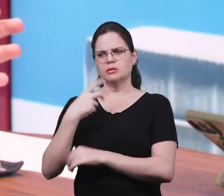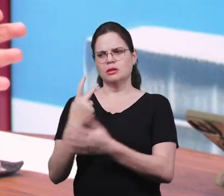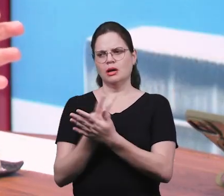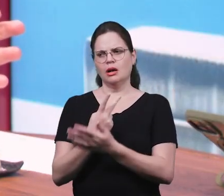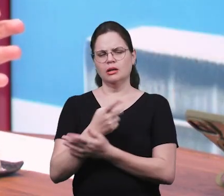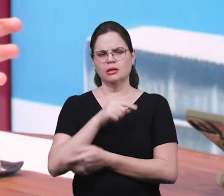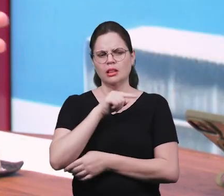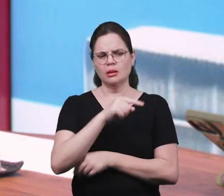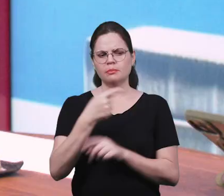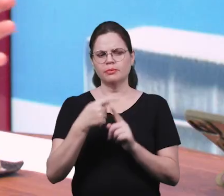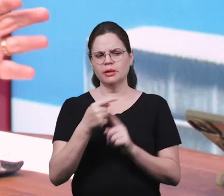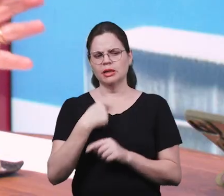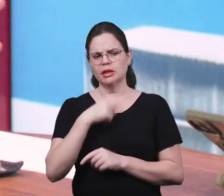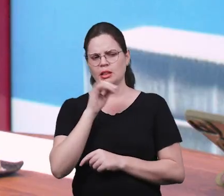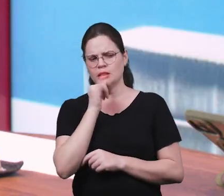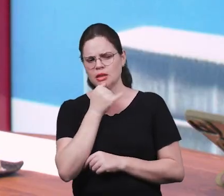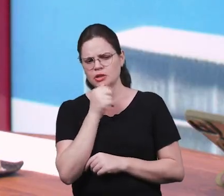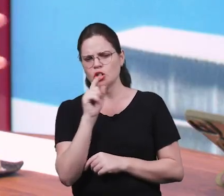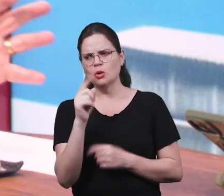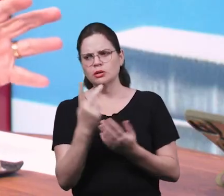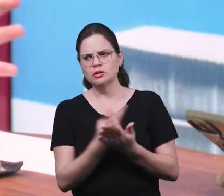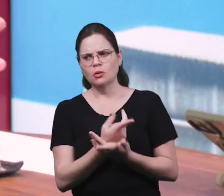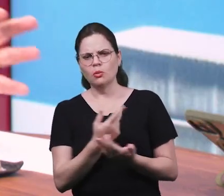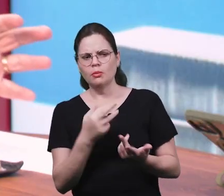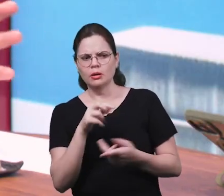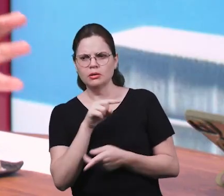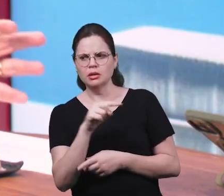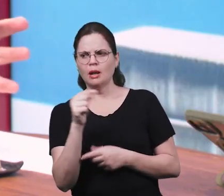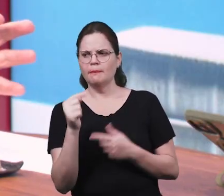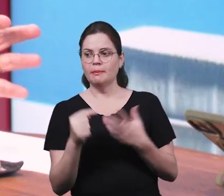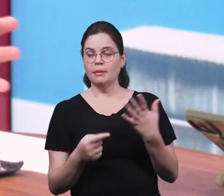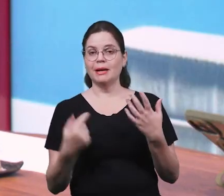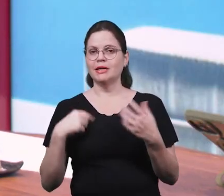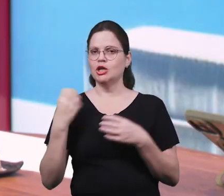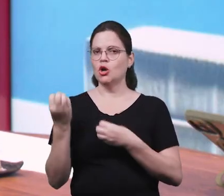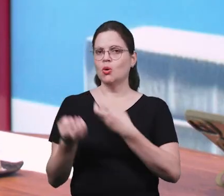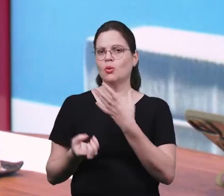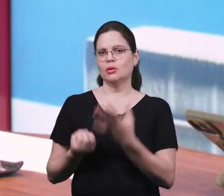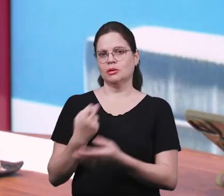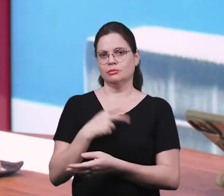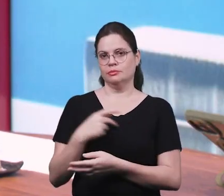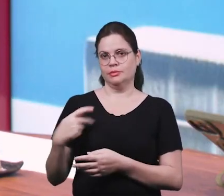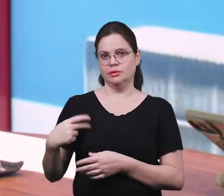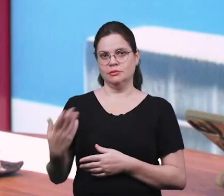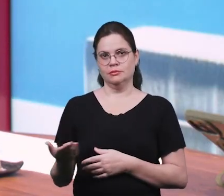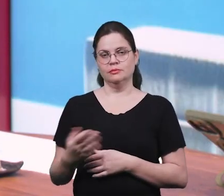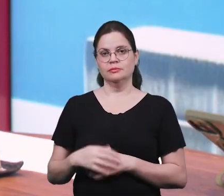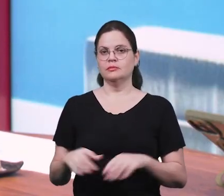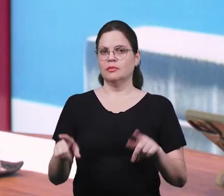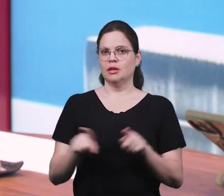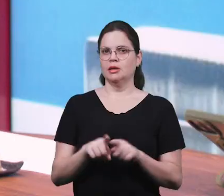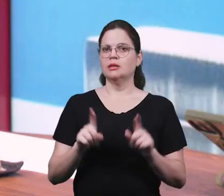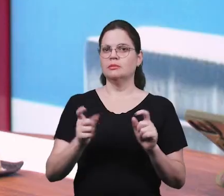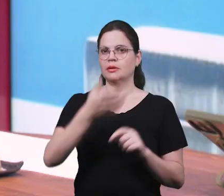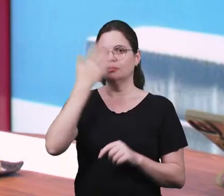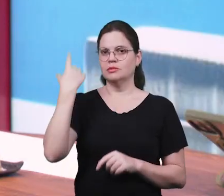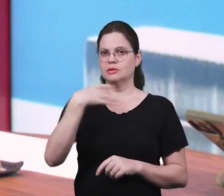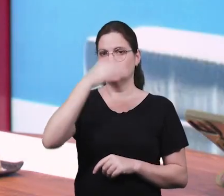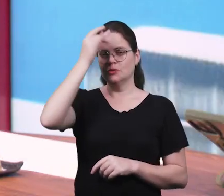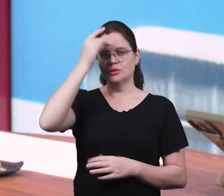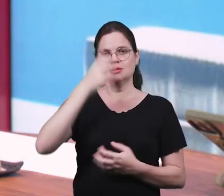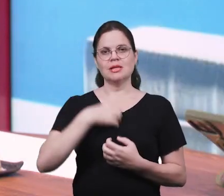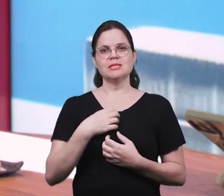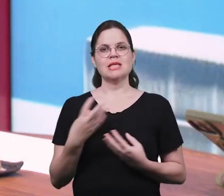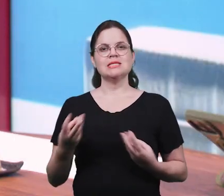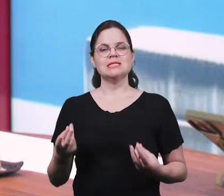Porque aí ele conta ali o que ele está observando ali e até mesmo o próprio Espírito Santo o torna sensível a